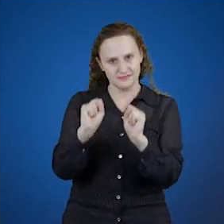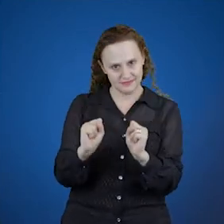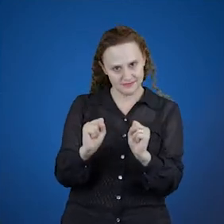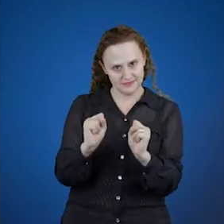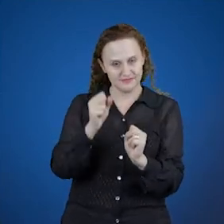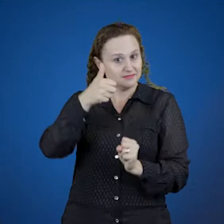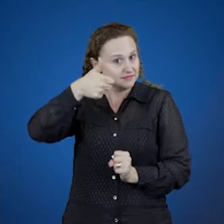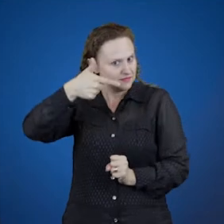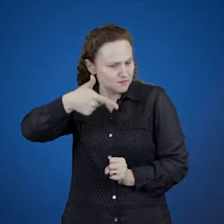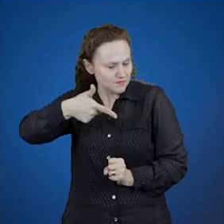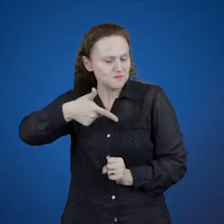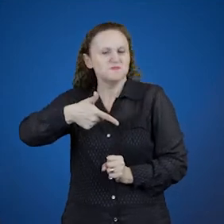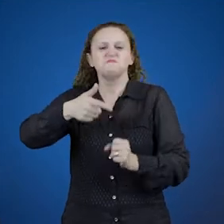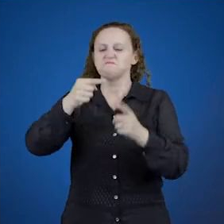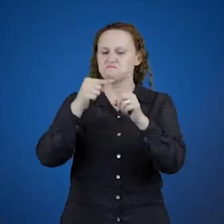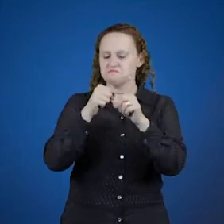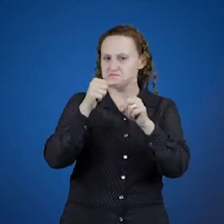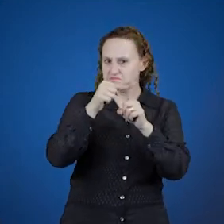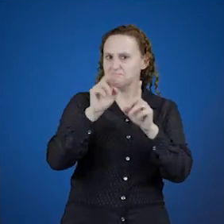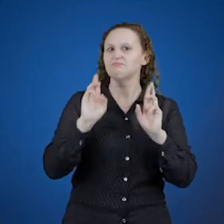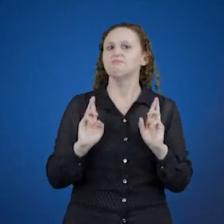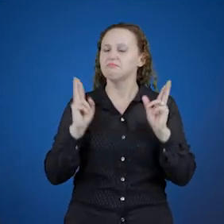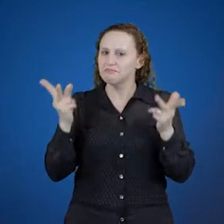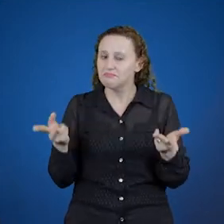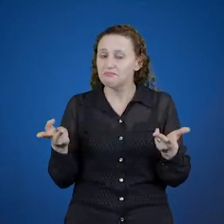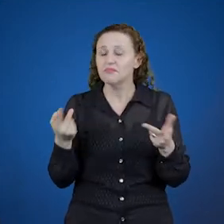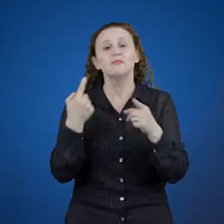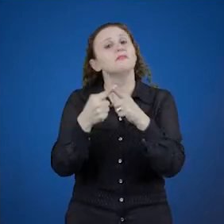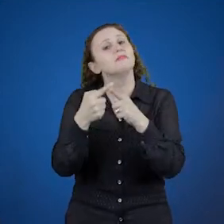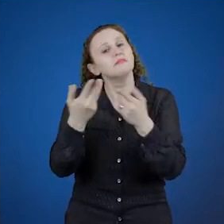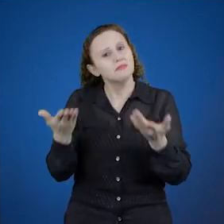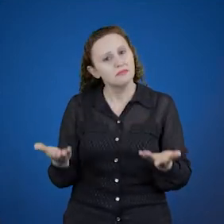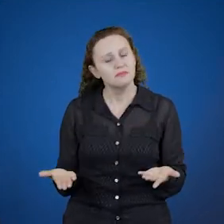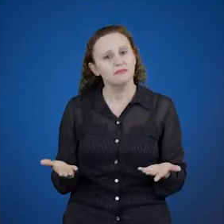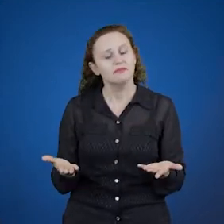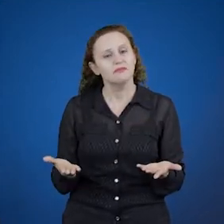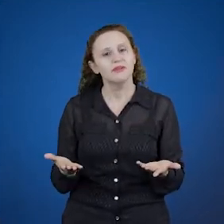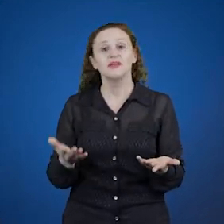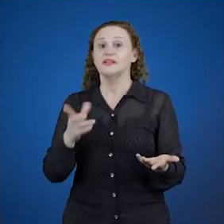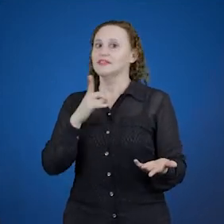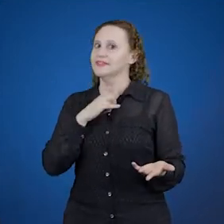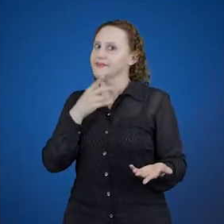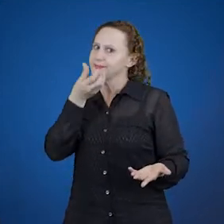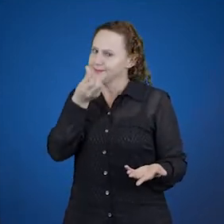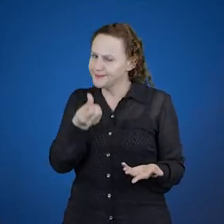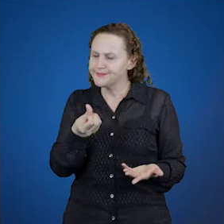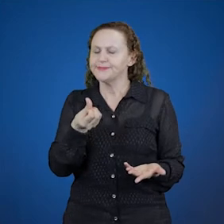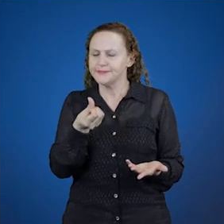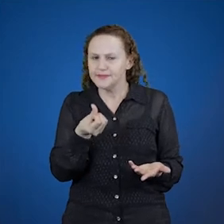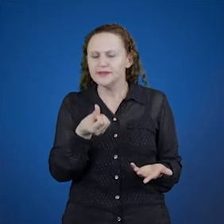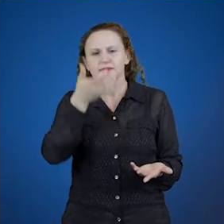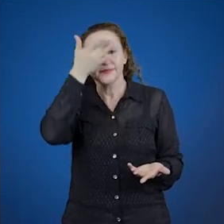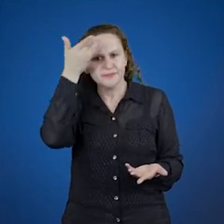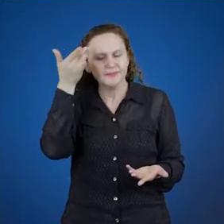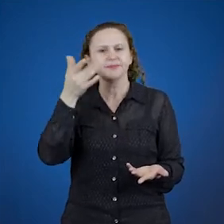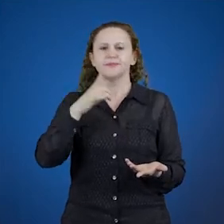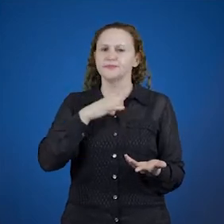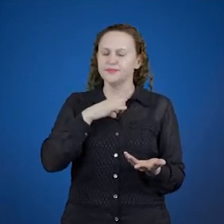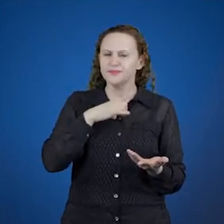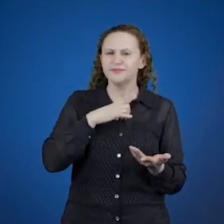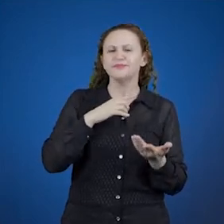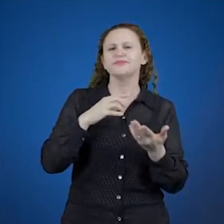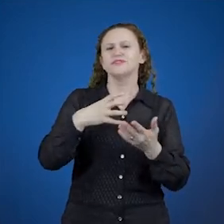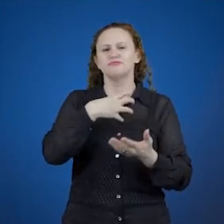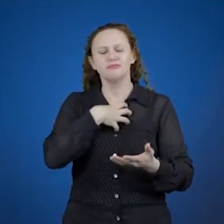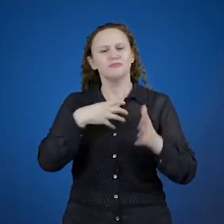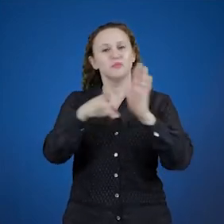escrita de 12 maneiras diferentes hora porque porque nós temos seis maneiras no singular